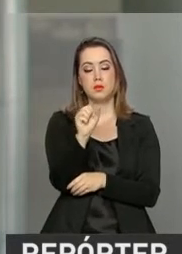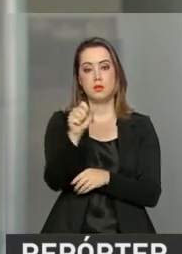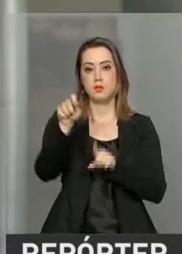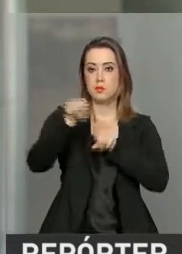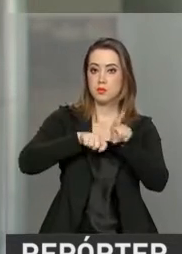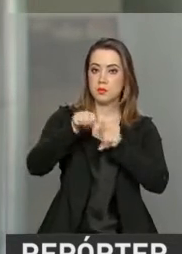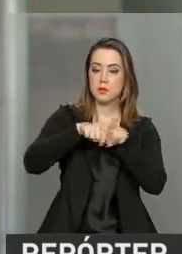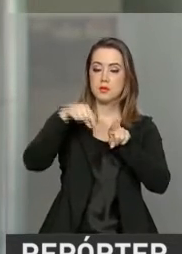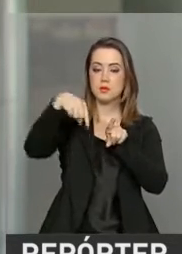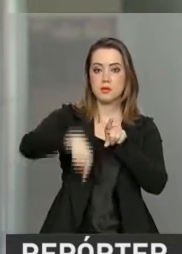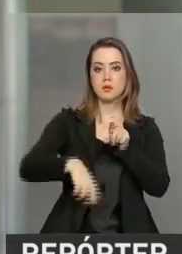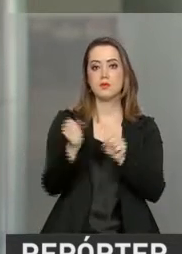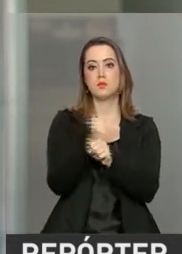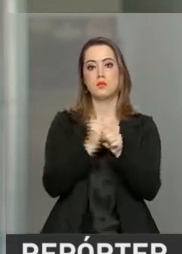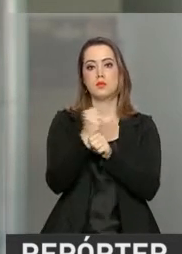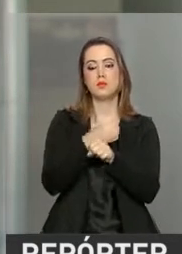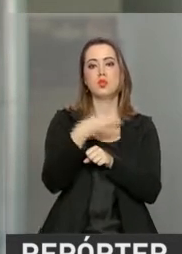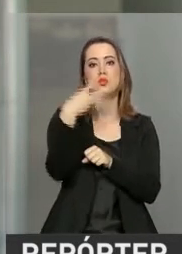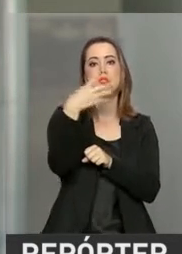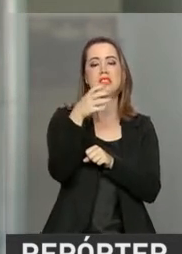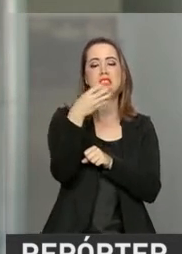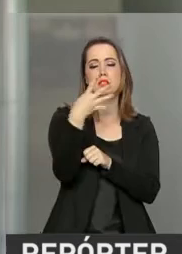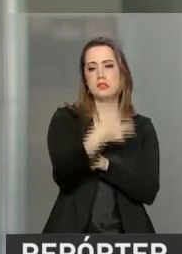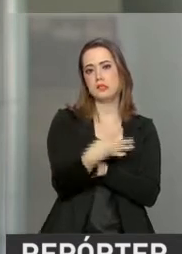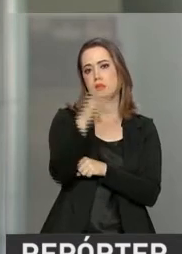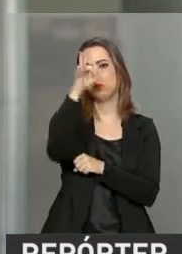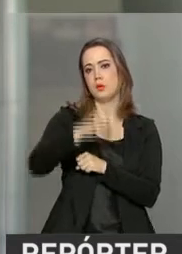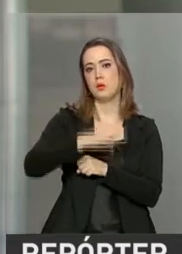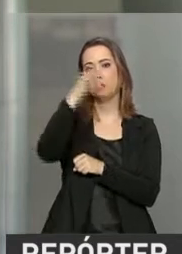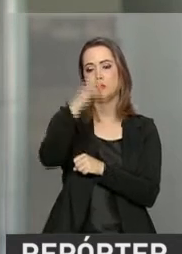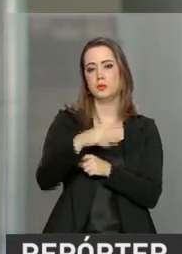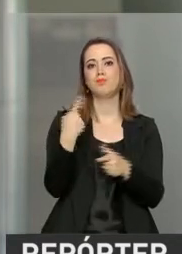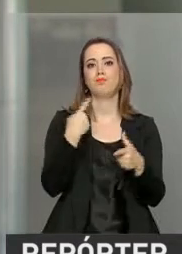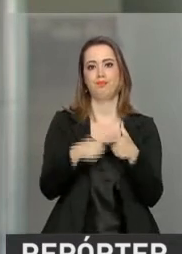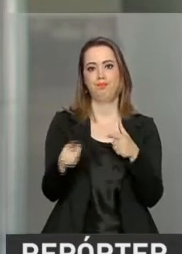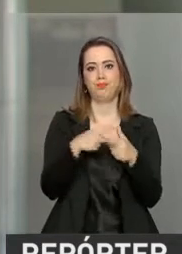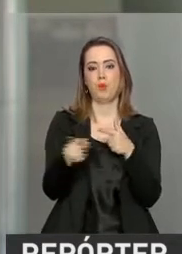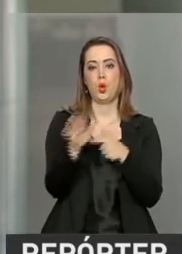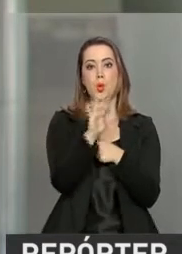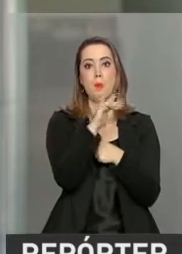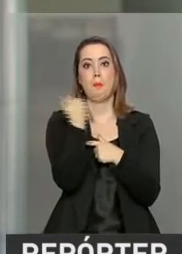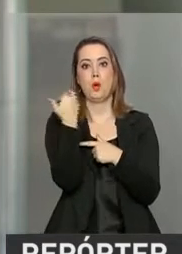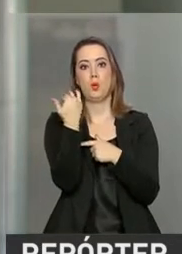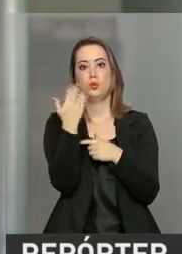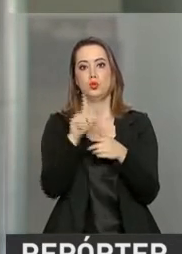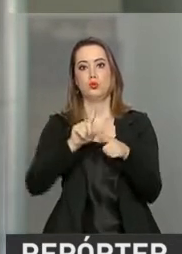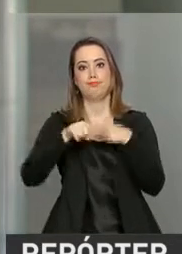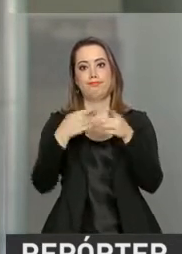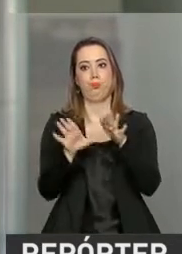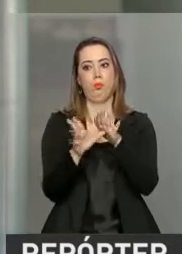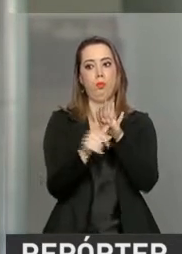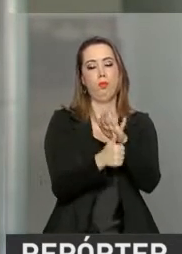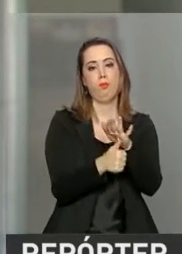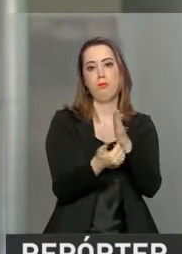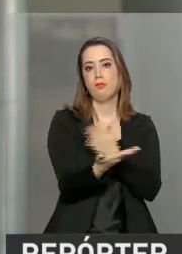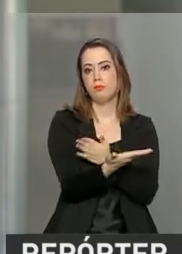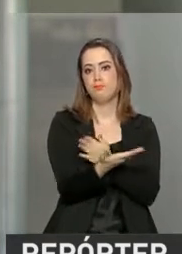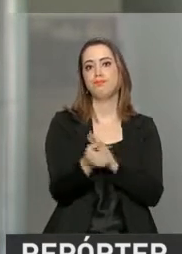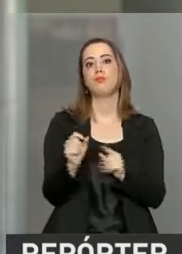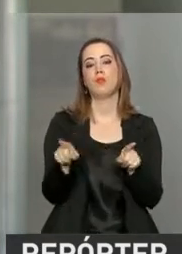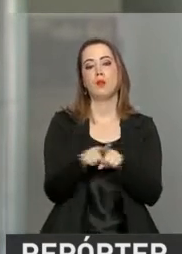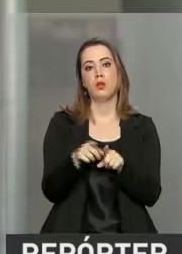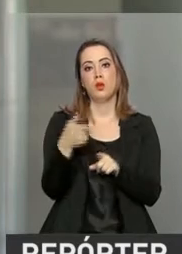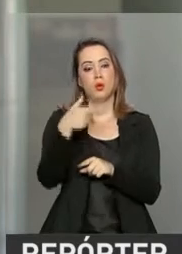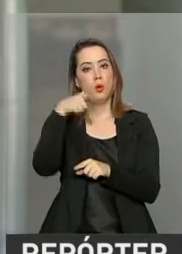aumentou em mais de 34% os casos de latrocínio roubo seguido de morte ontem ocorreu